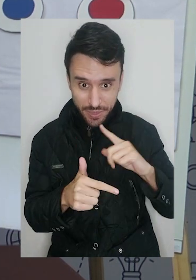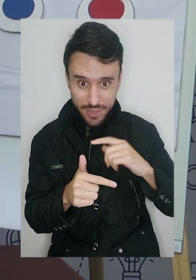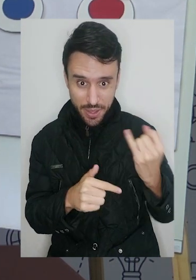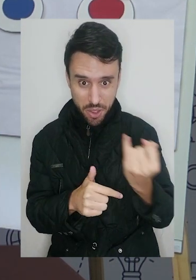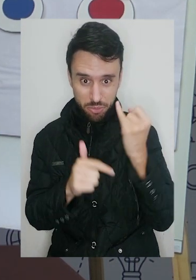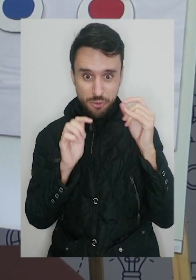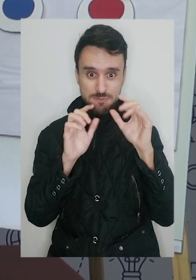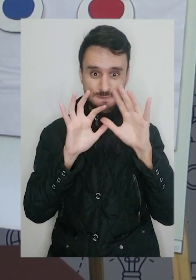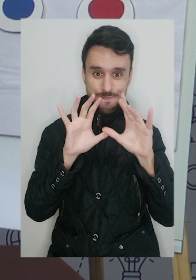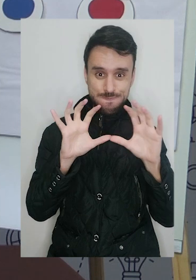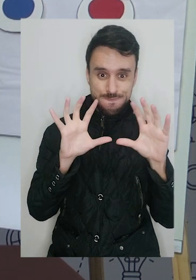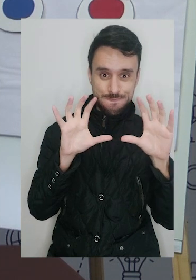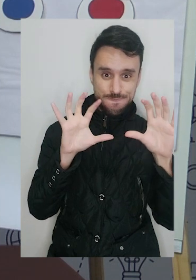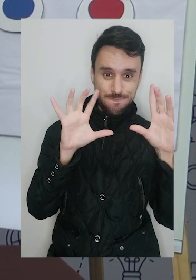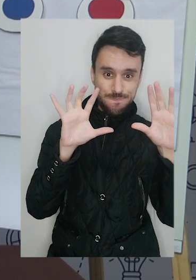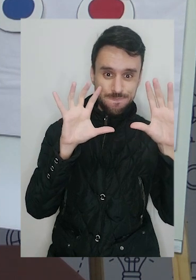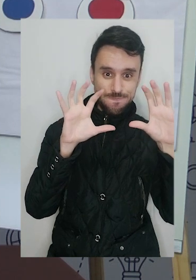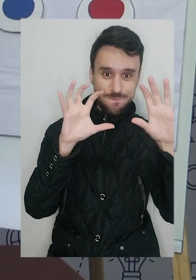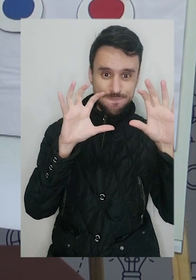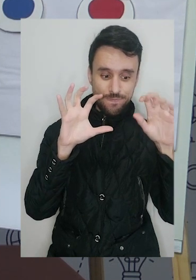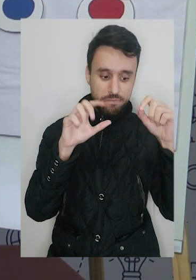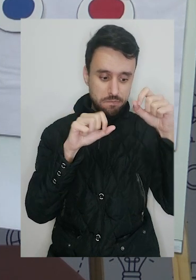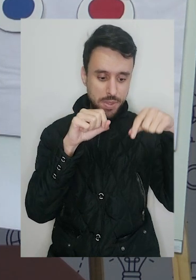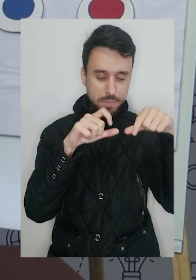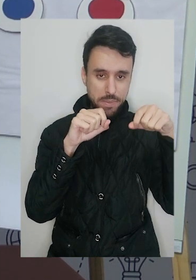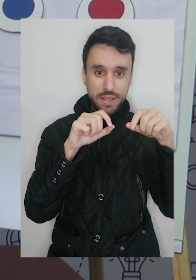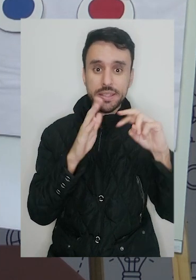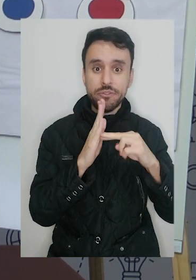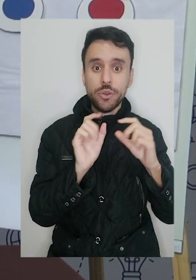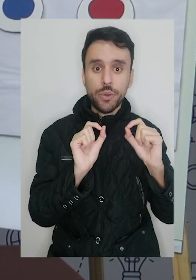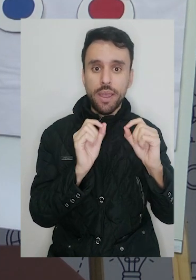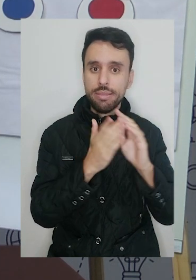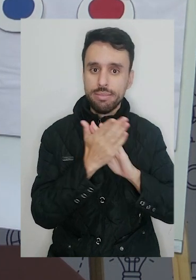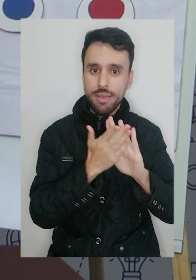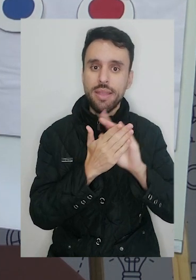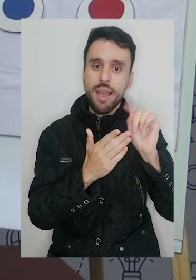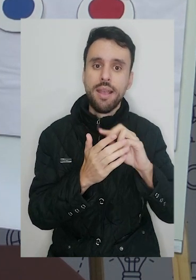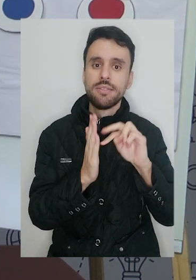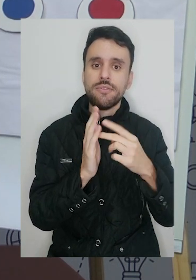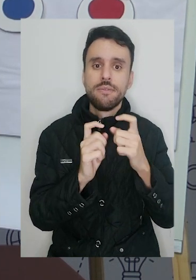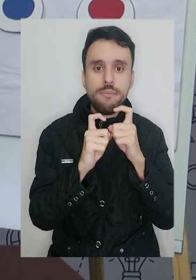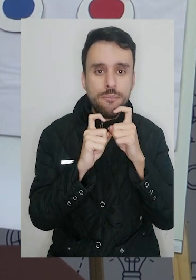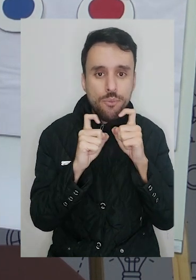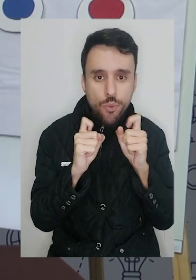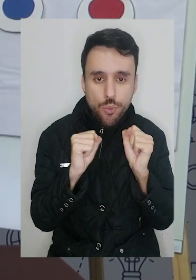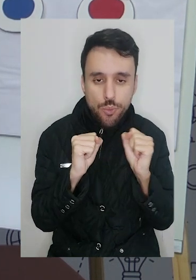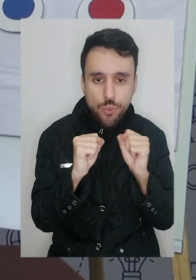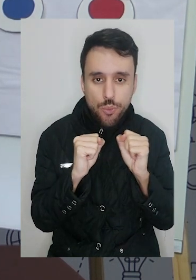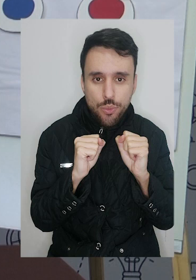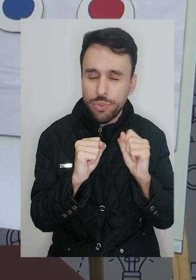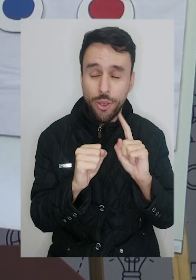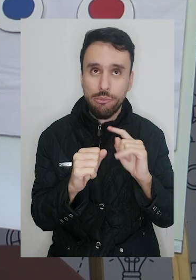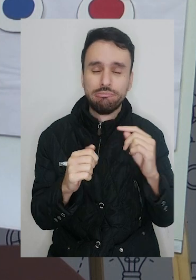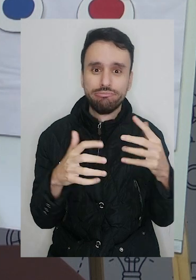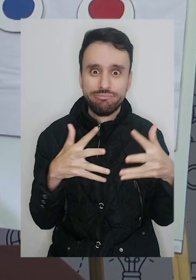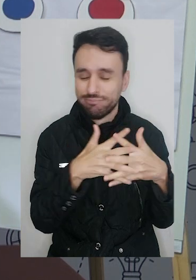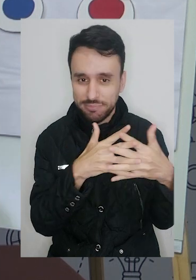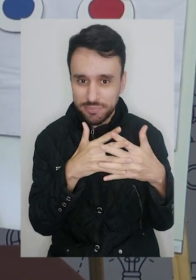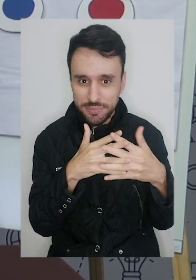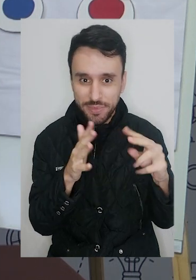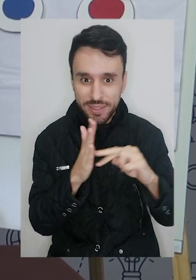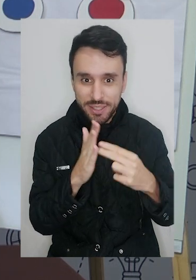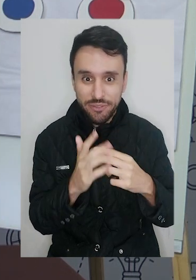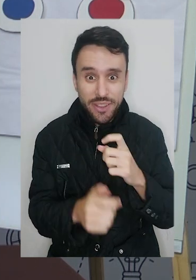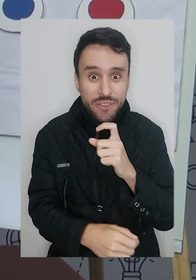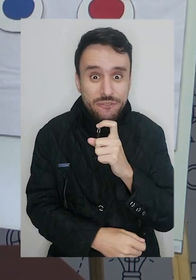uma nuvenzinha aqui, ó, sem chuva, branquinha, é que vai fazer frio, vai esquentar. É, vai fazer frio não, olha eu confundi. Vai